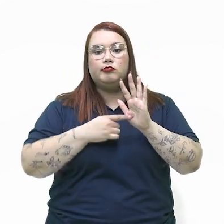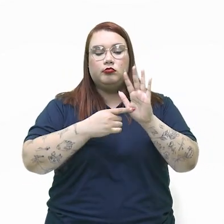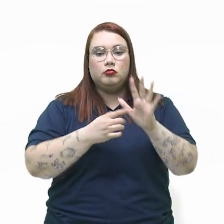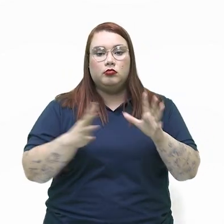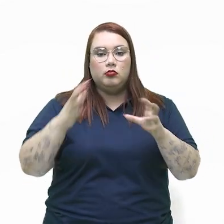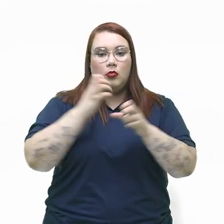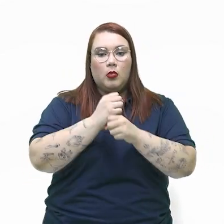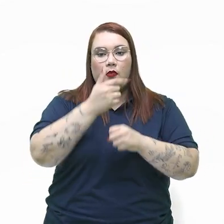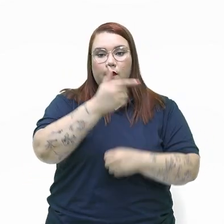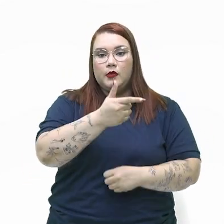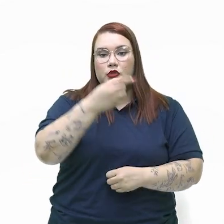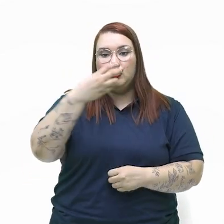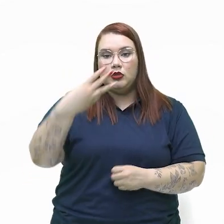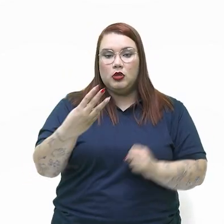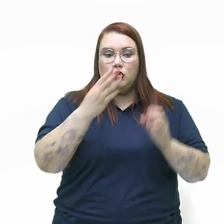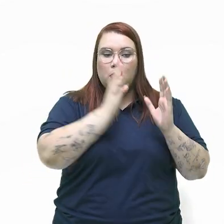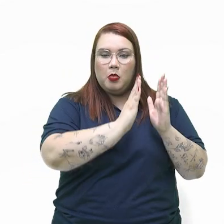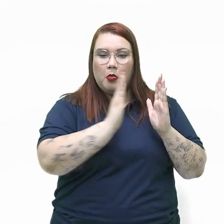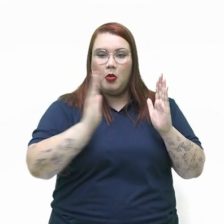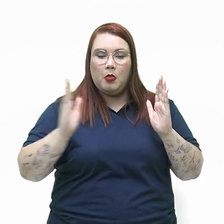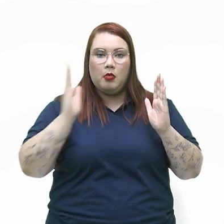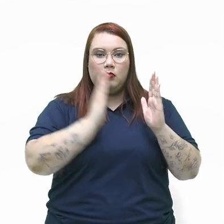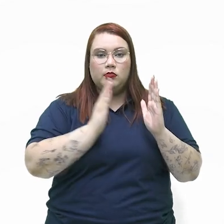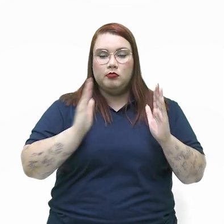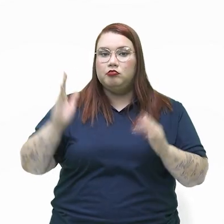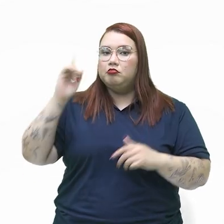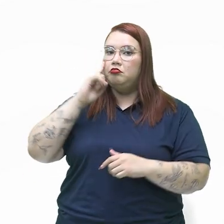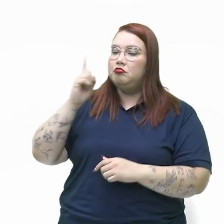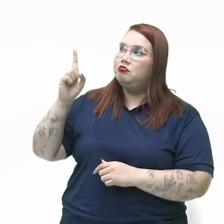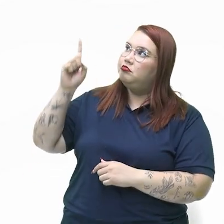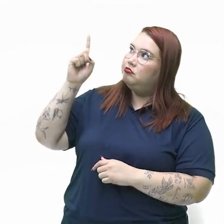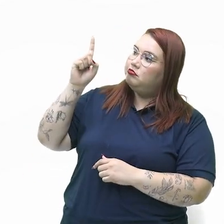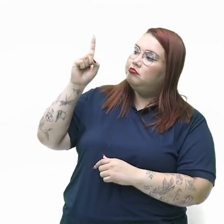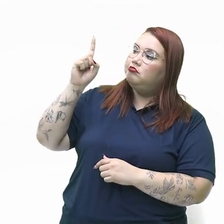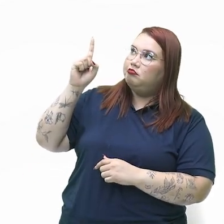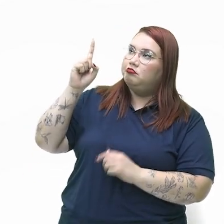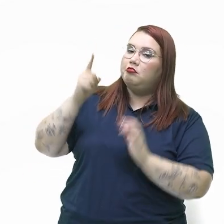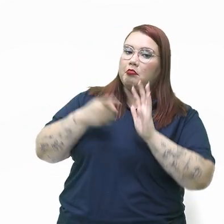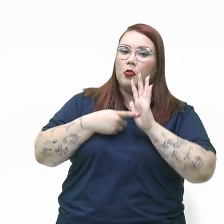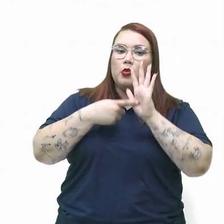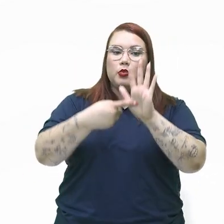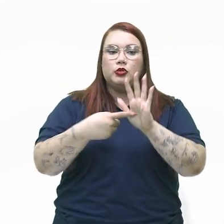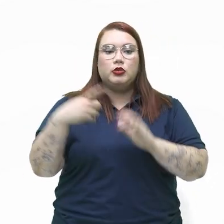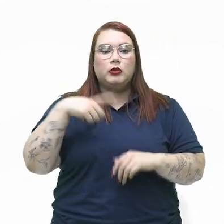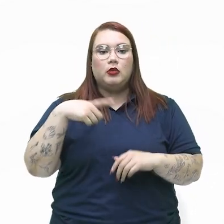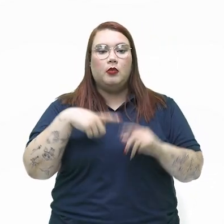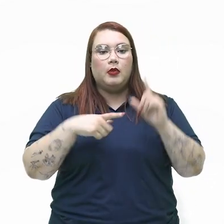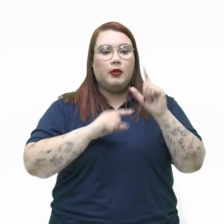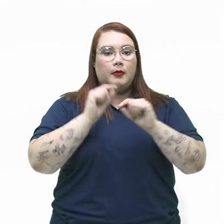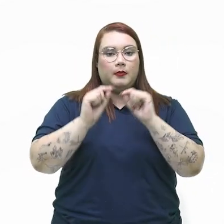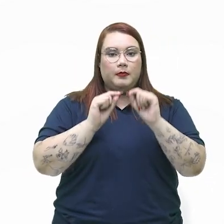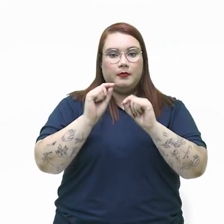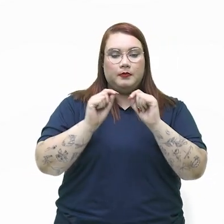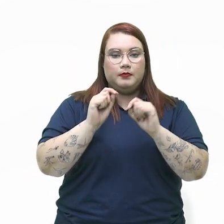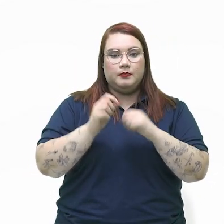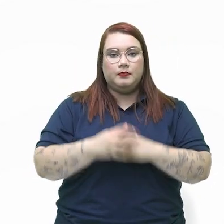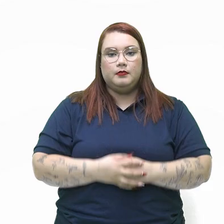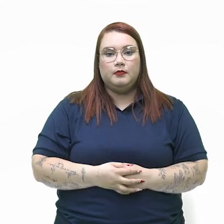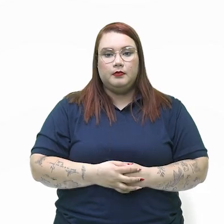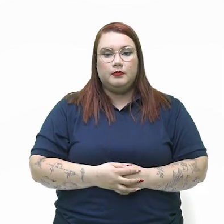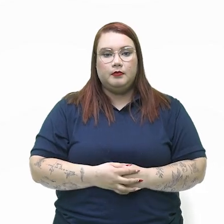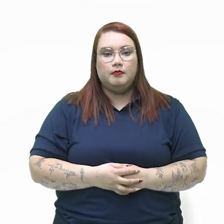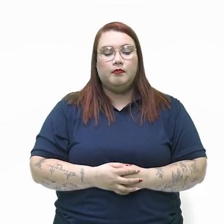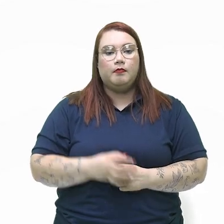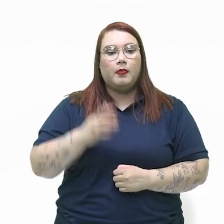23 pares de cromossomos. E se vocês observarem, nós temos aqui além